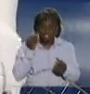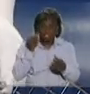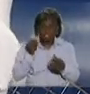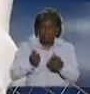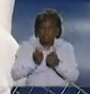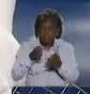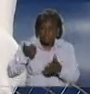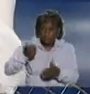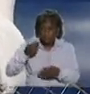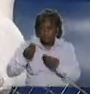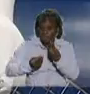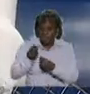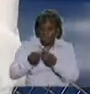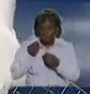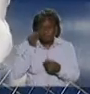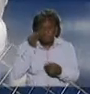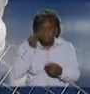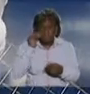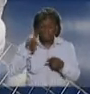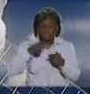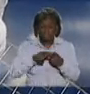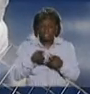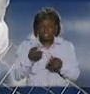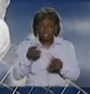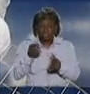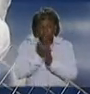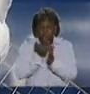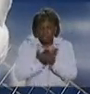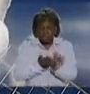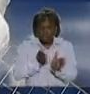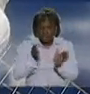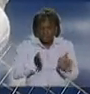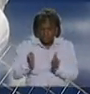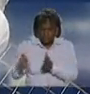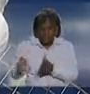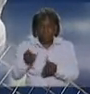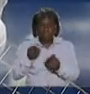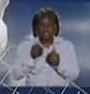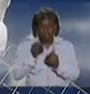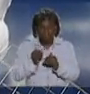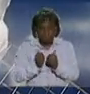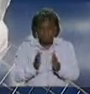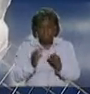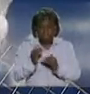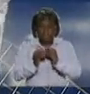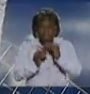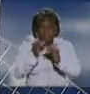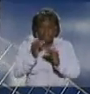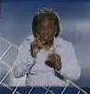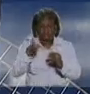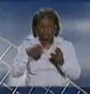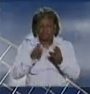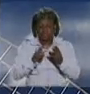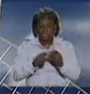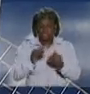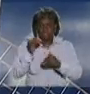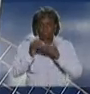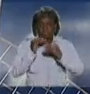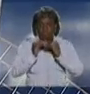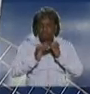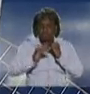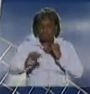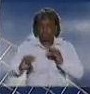teste, fazendo piloto, depois ela desenvolve o modelo de negócio e entra numa segunda fase, que é a fase de crescimento, e depois no terceiro momento é a